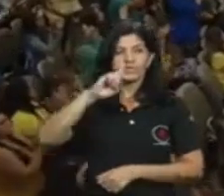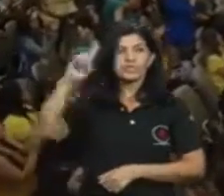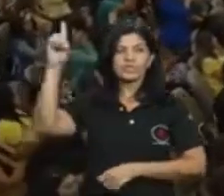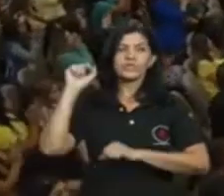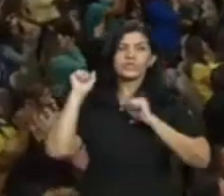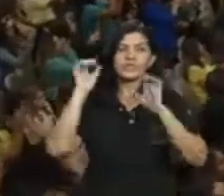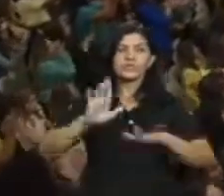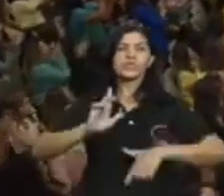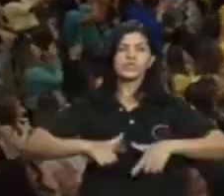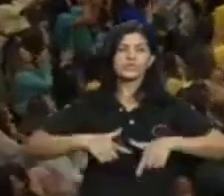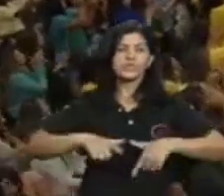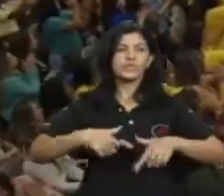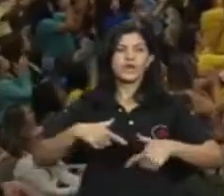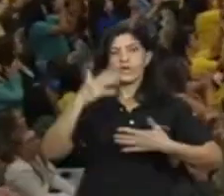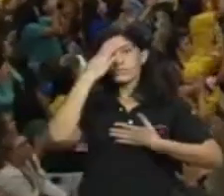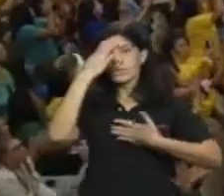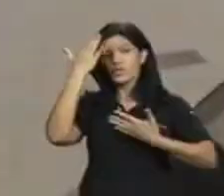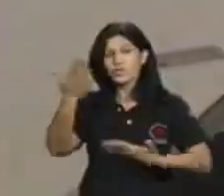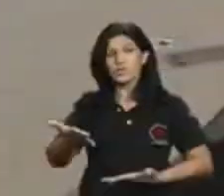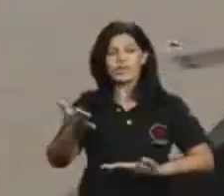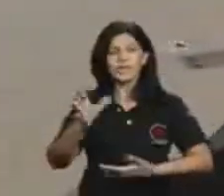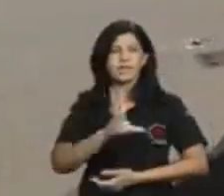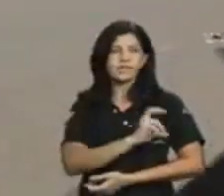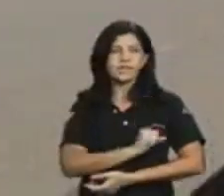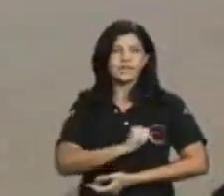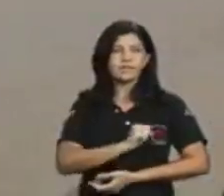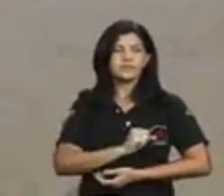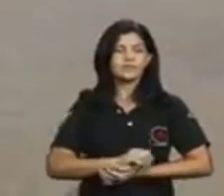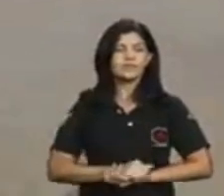Israel. Obrigada, amados.